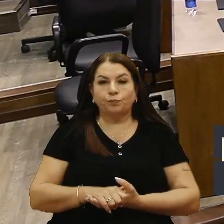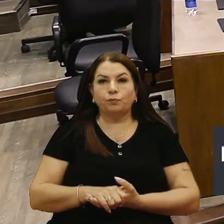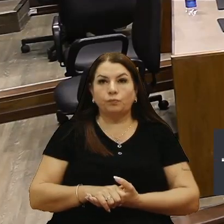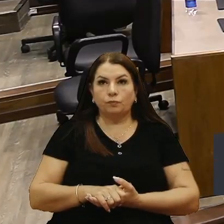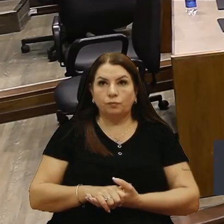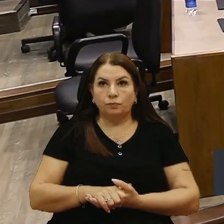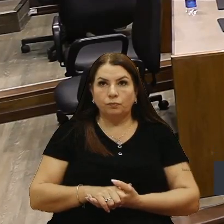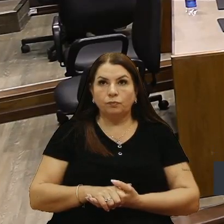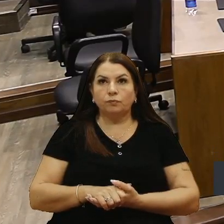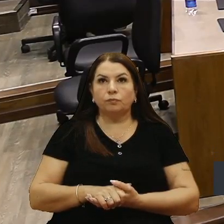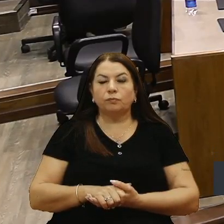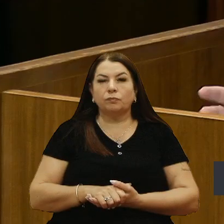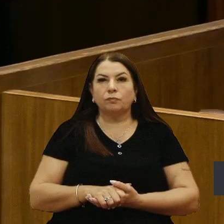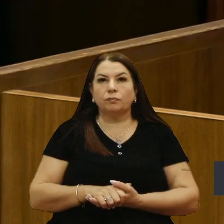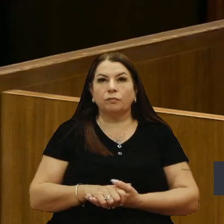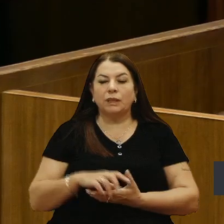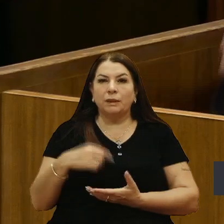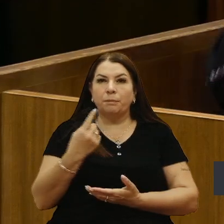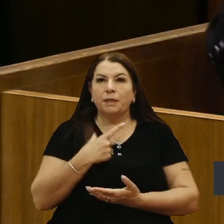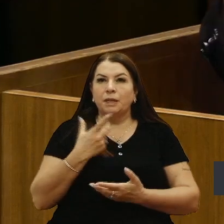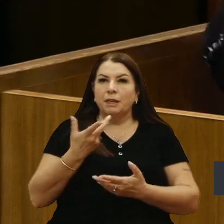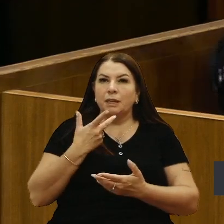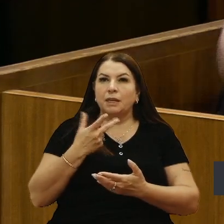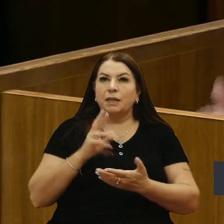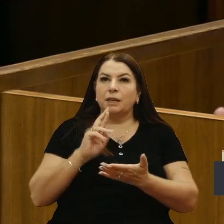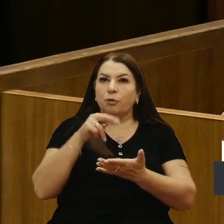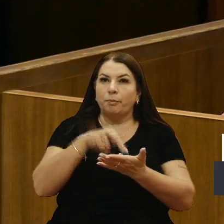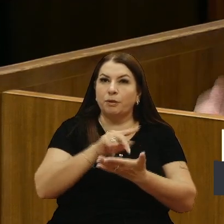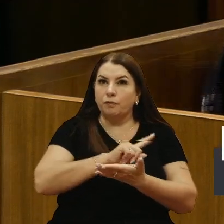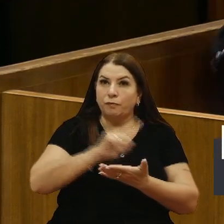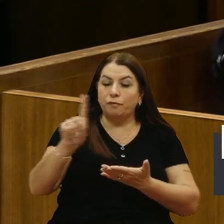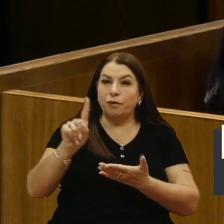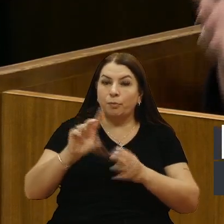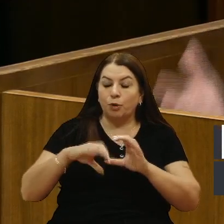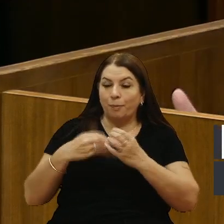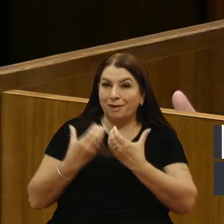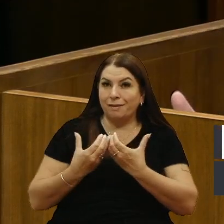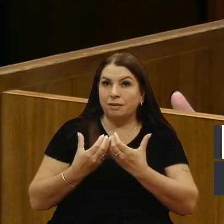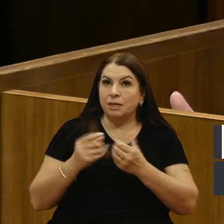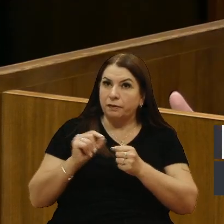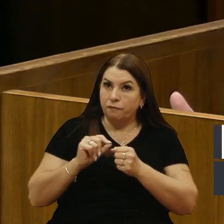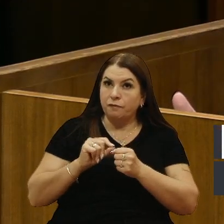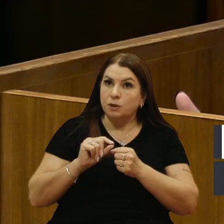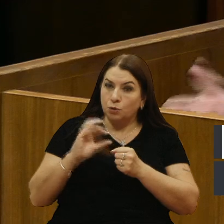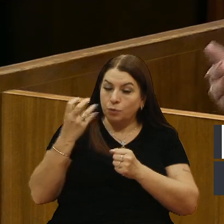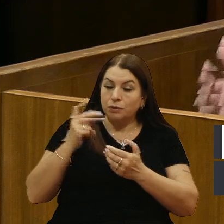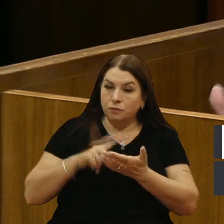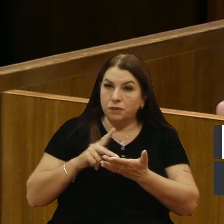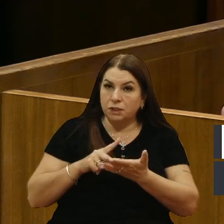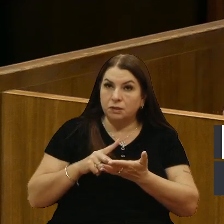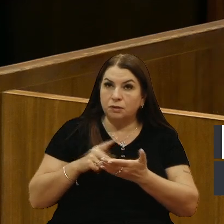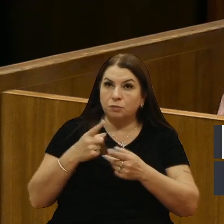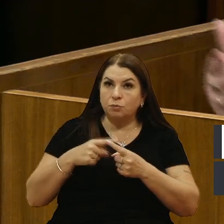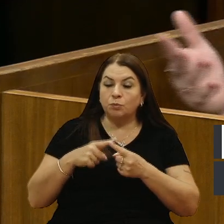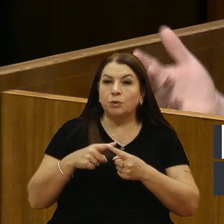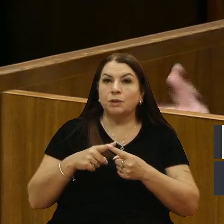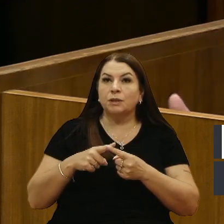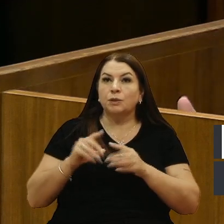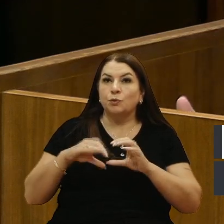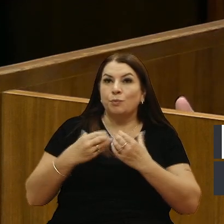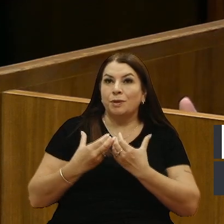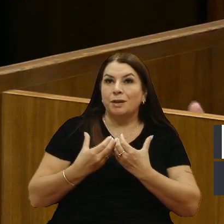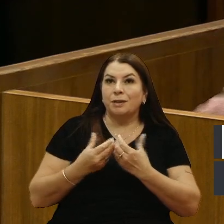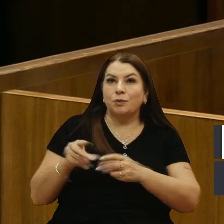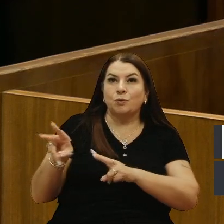só quer responsabilidade, a gente quer que realmente vão lá para as comunidades e que façam acontecer. Porque essas comunidades